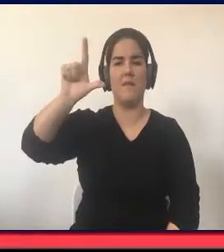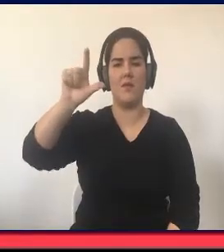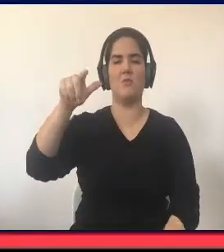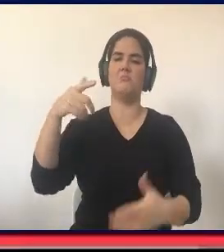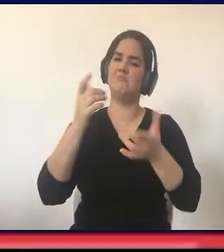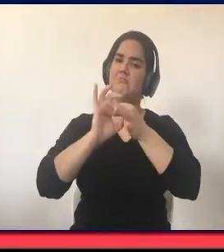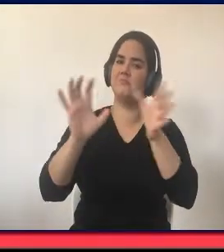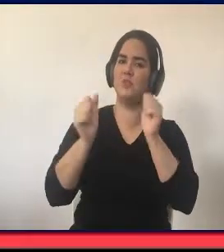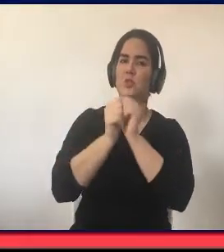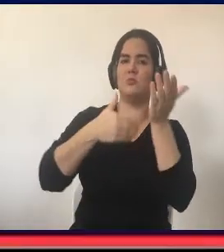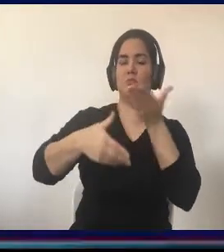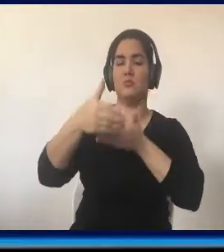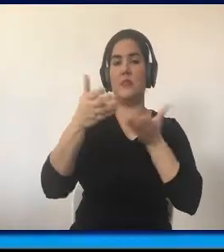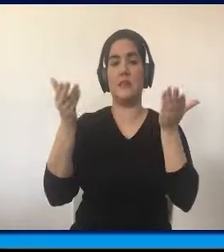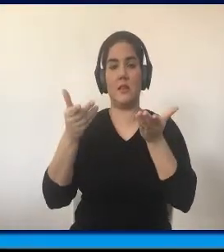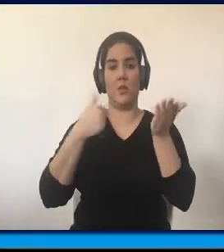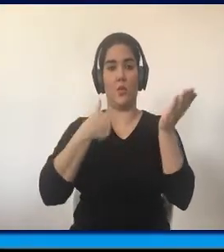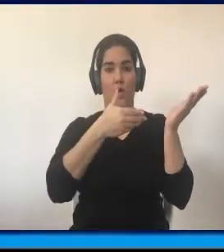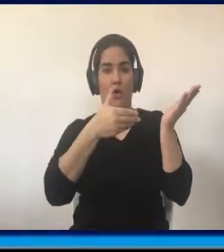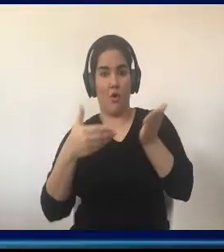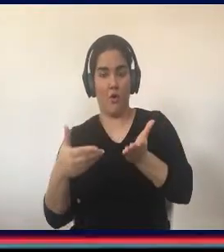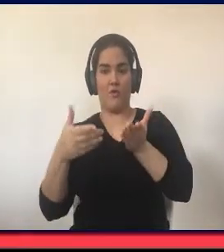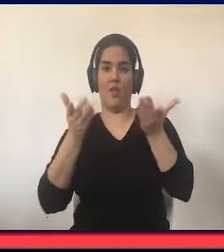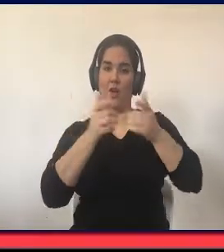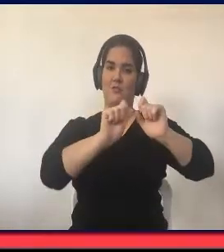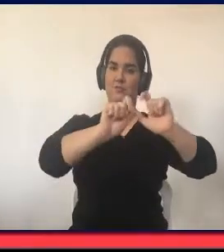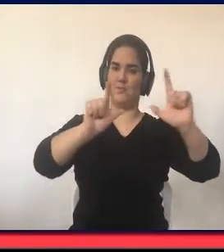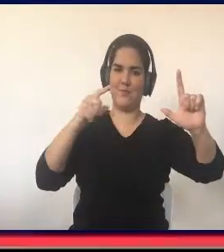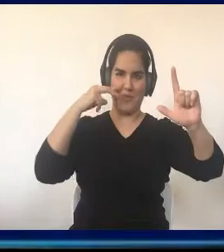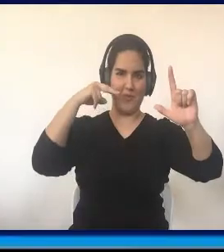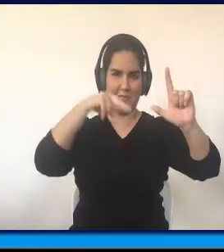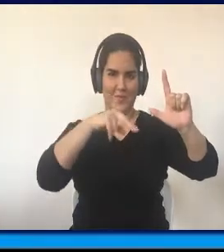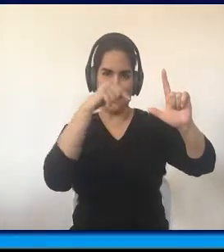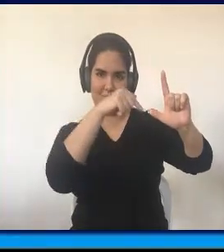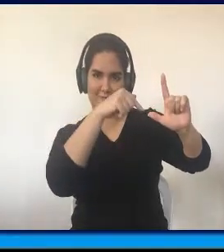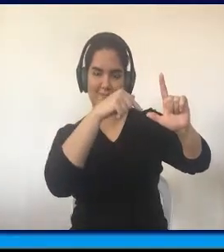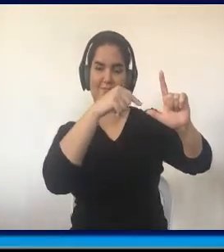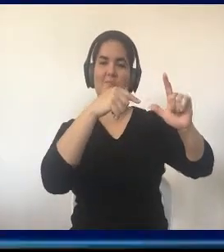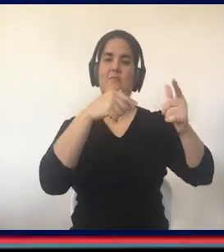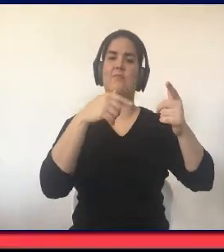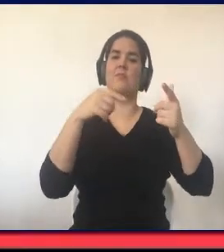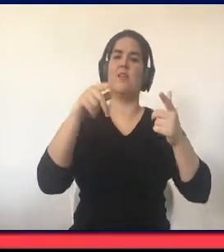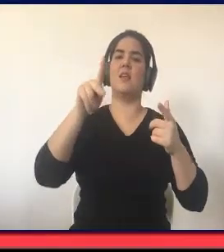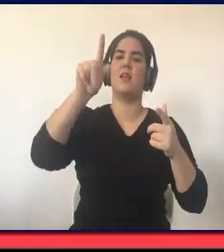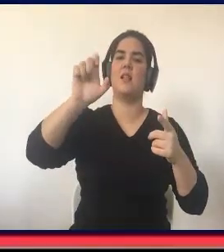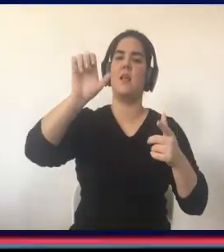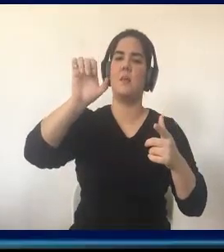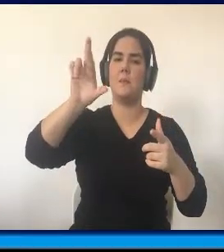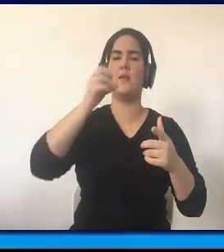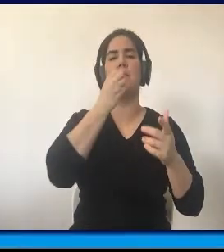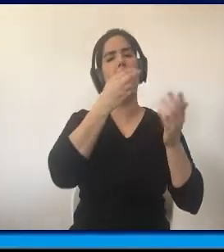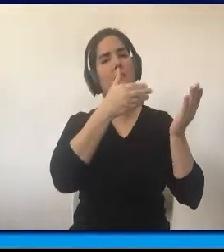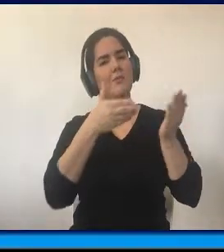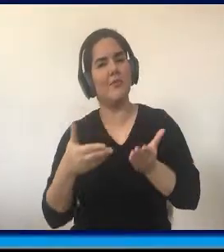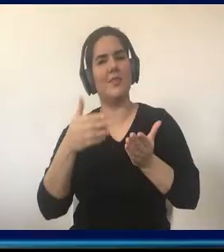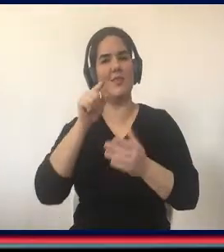nosso convidado. Ó, ele aí aparecendo para você já, o convidado. Kleber, seja muito bem-vindo aqui ao